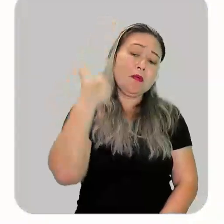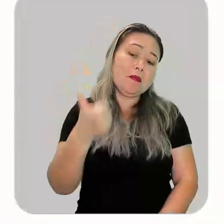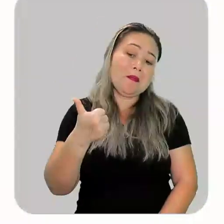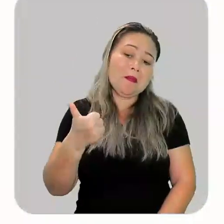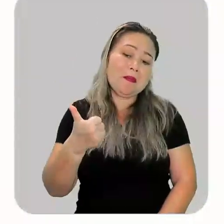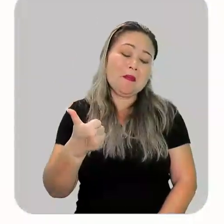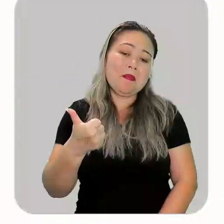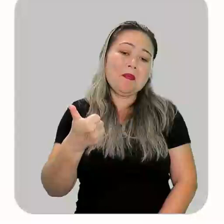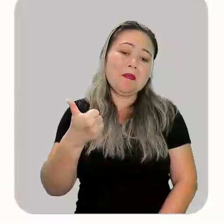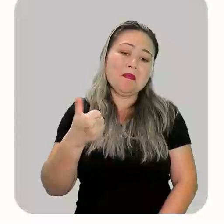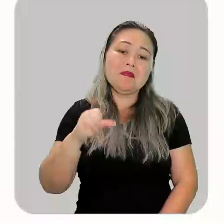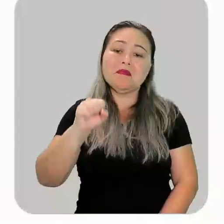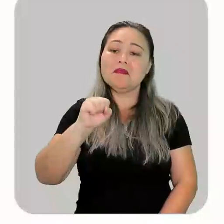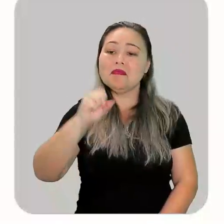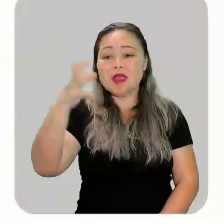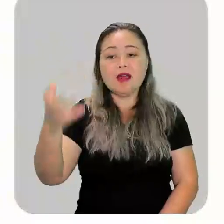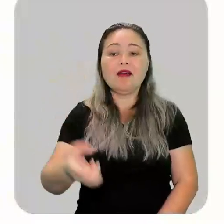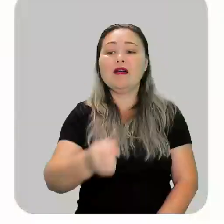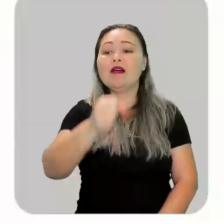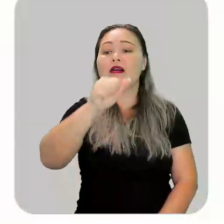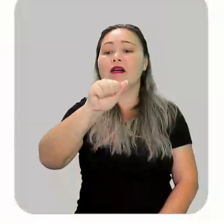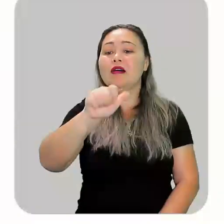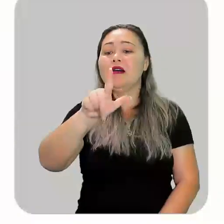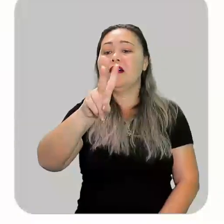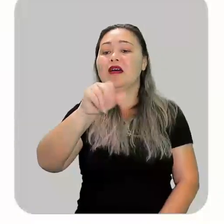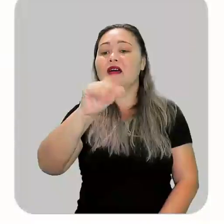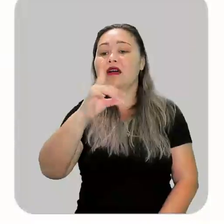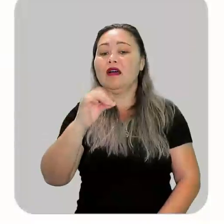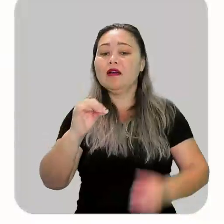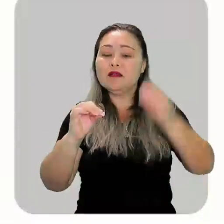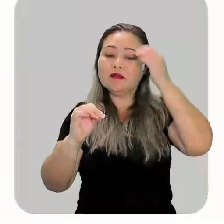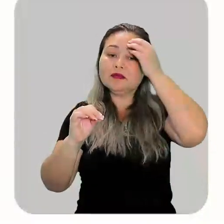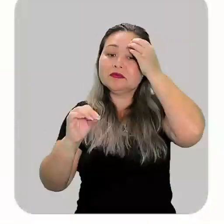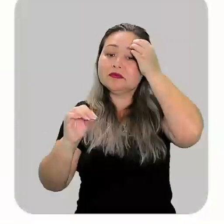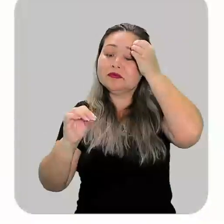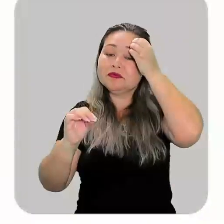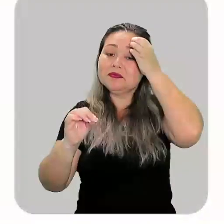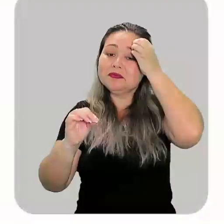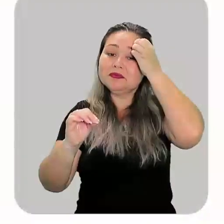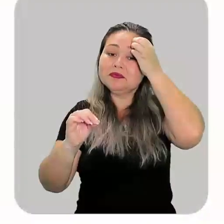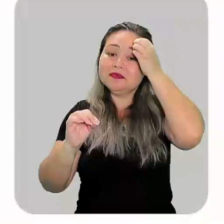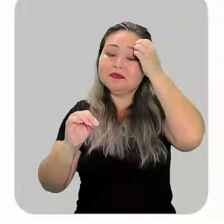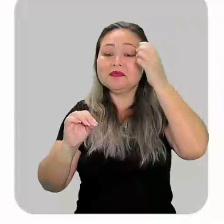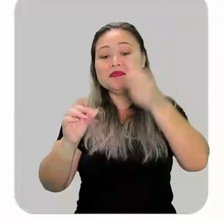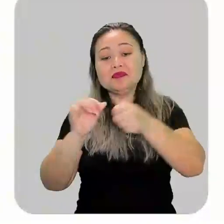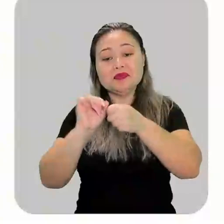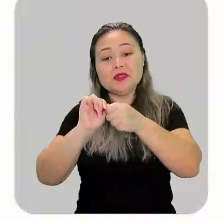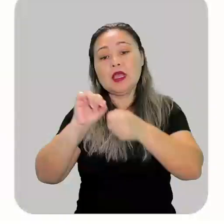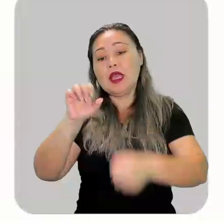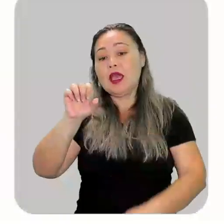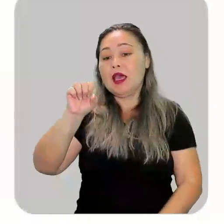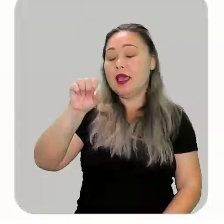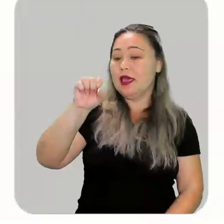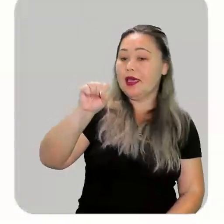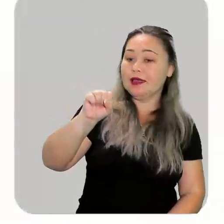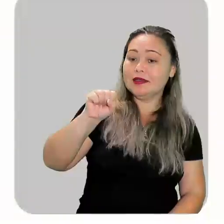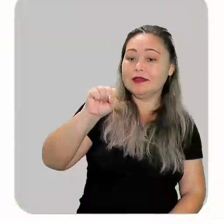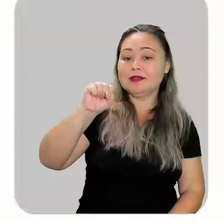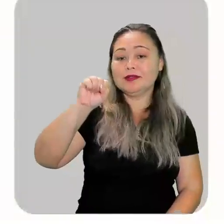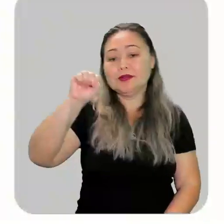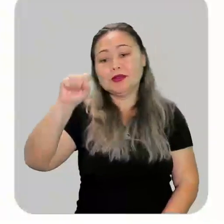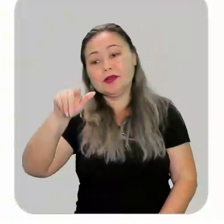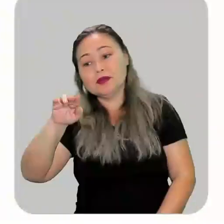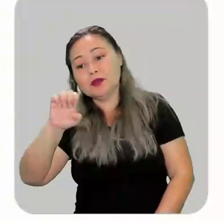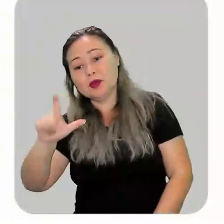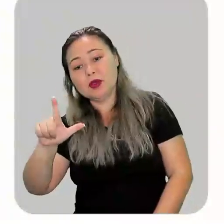beleza, tá? E eles foram salvados. Não foram nem salvos. Eu trocaria aí esse S por um R, já que trocou, né, o Noé